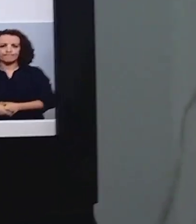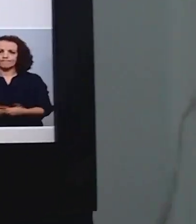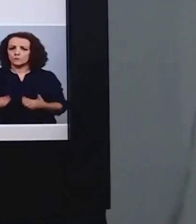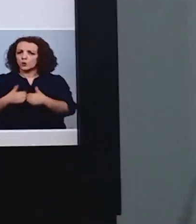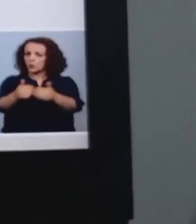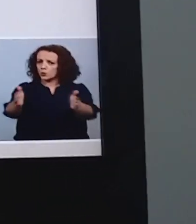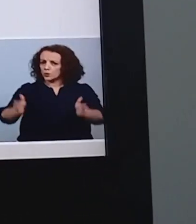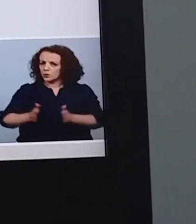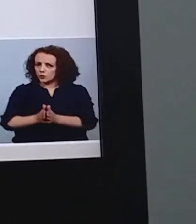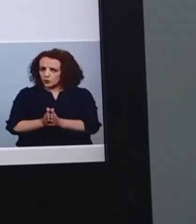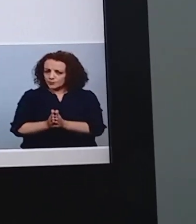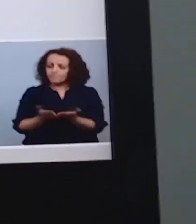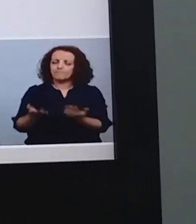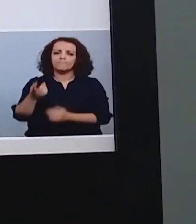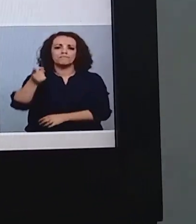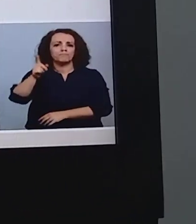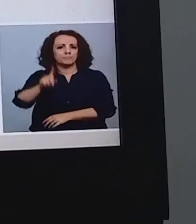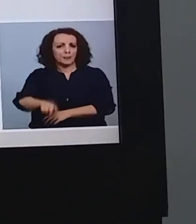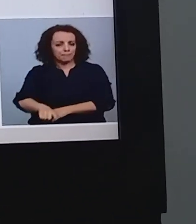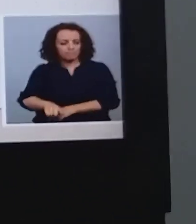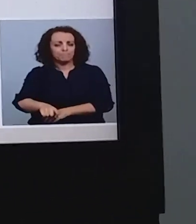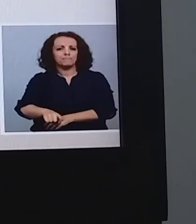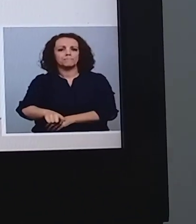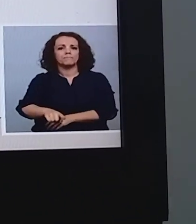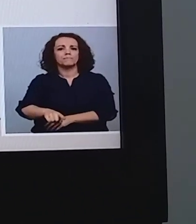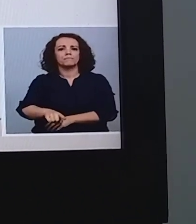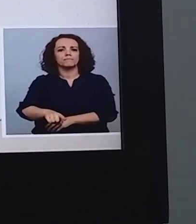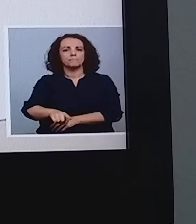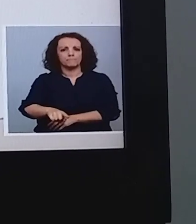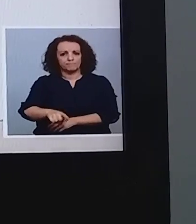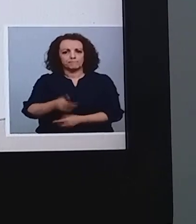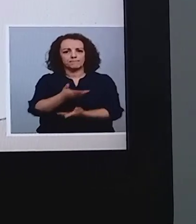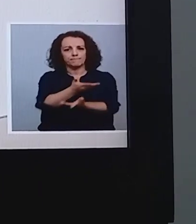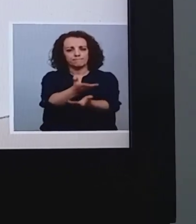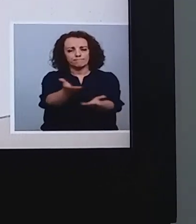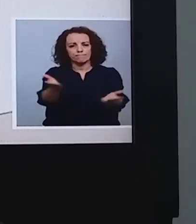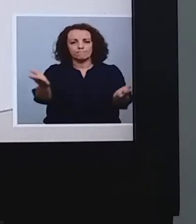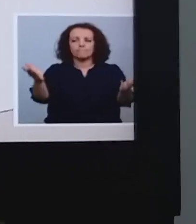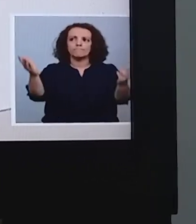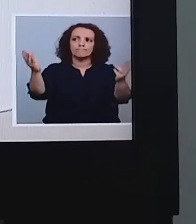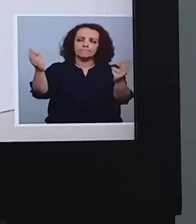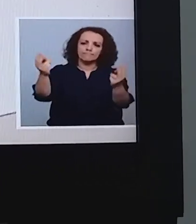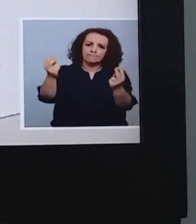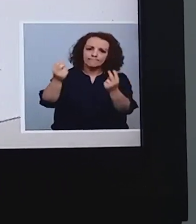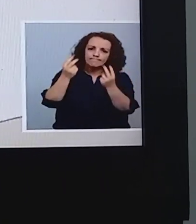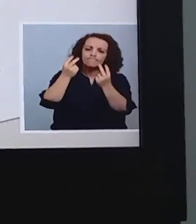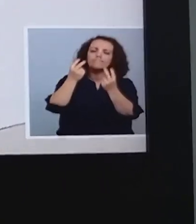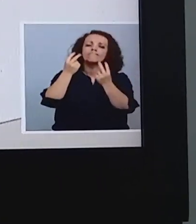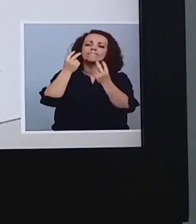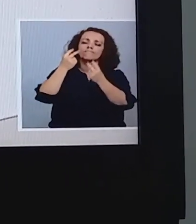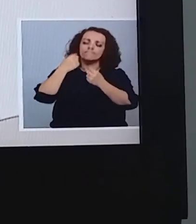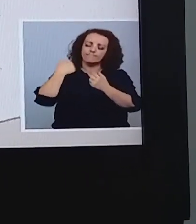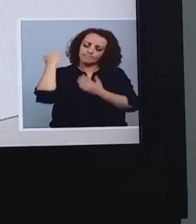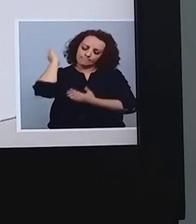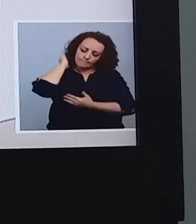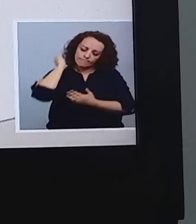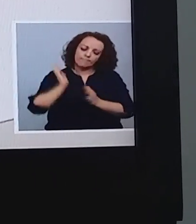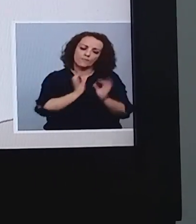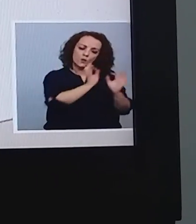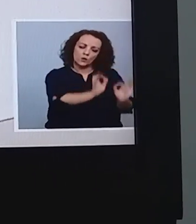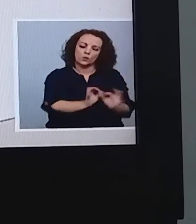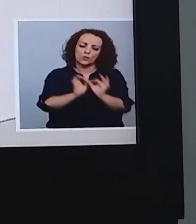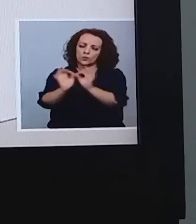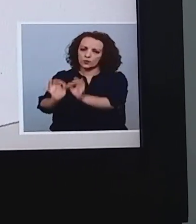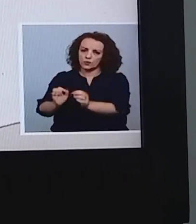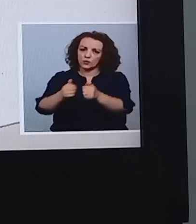bem como aqueles que acompanham a quem servem e de quem cuidam, todos